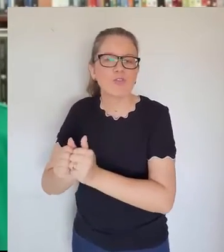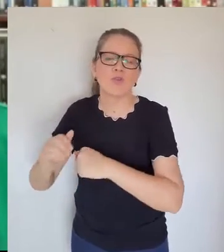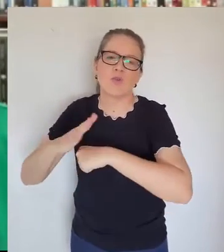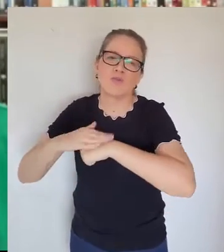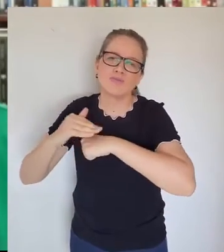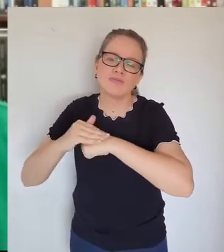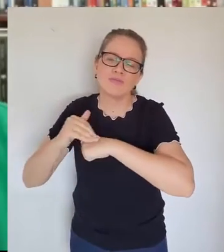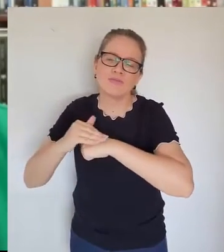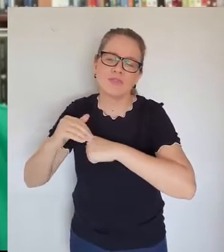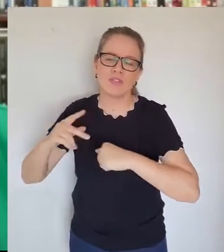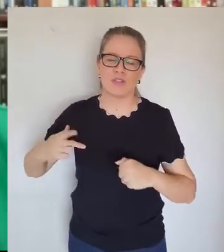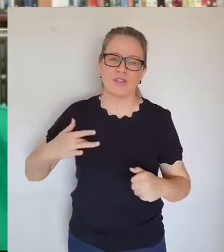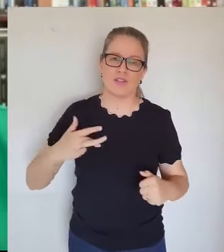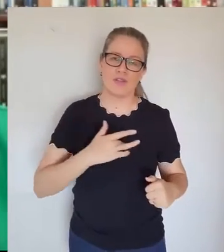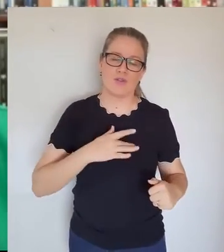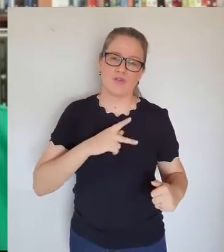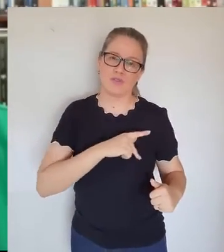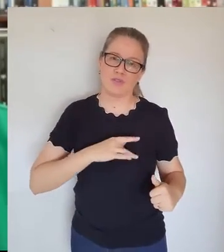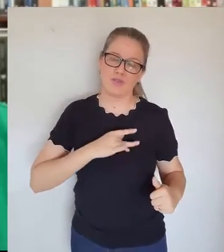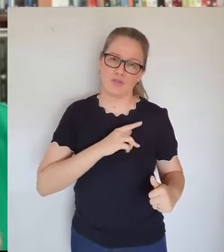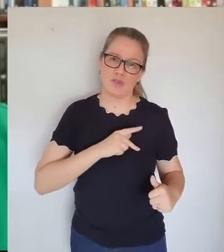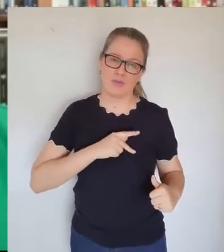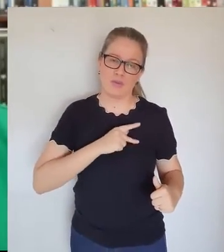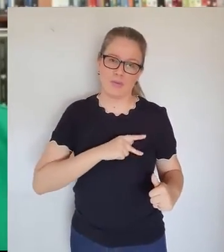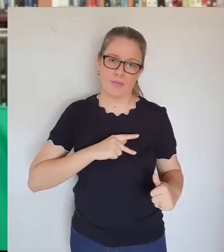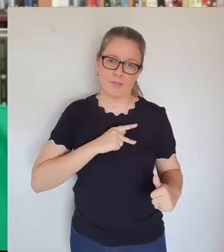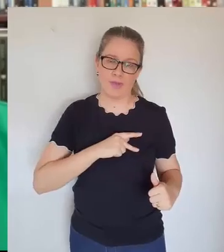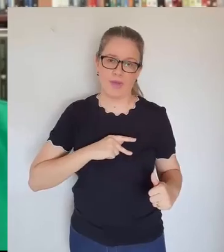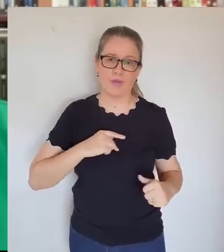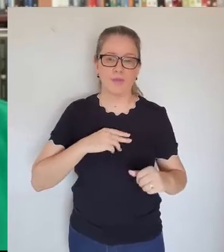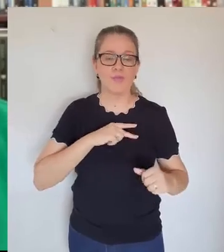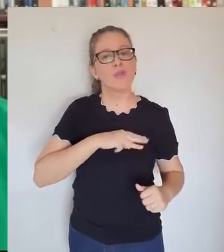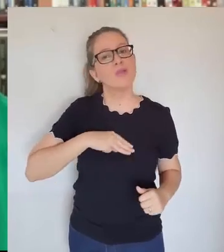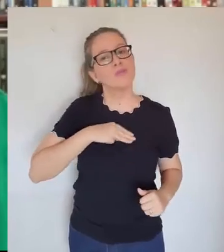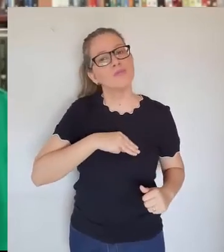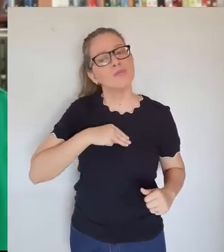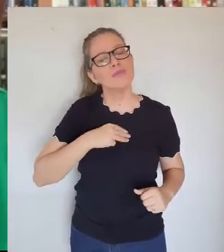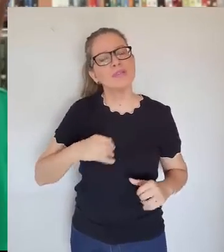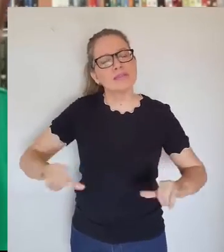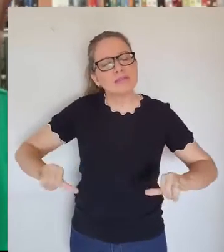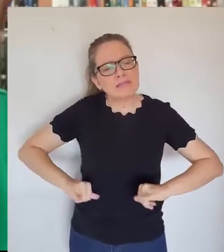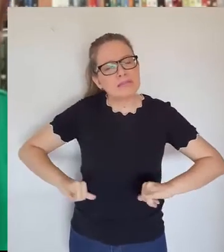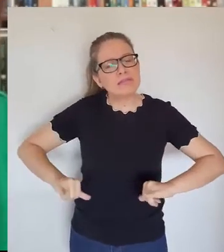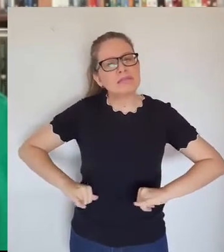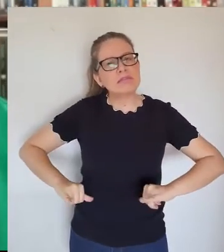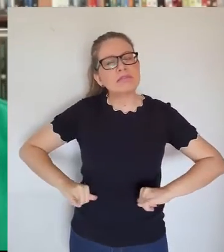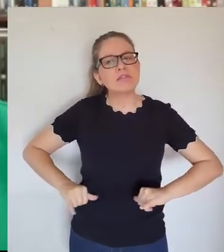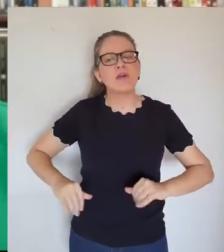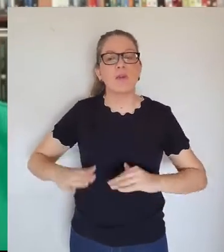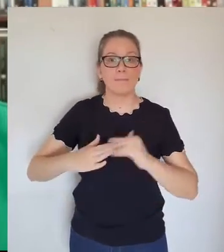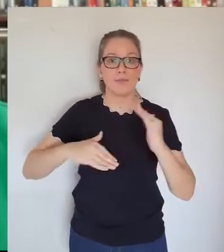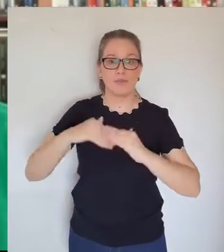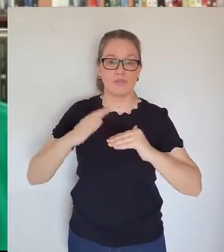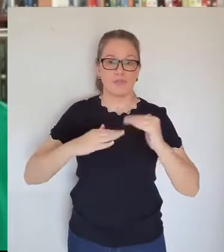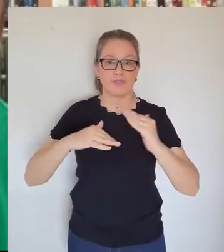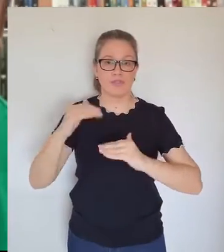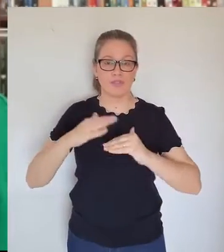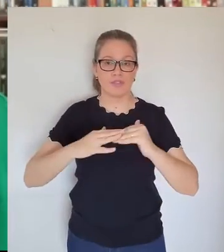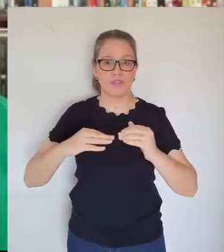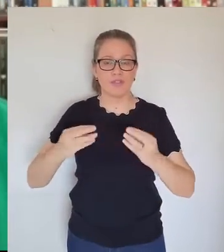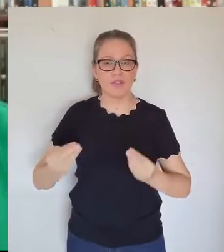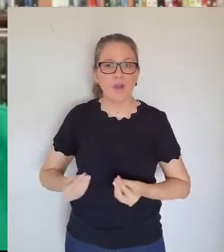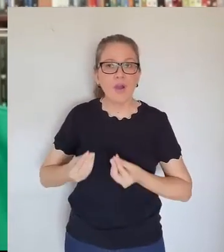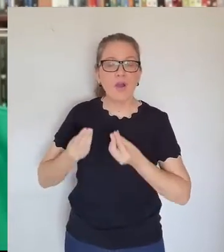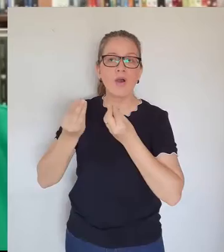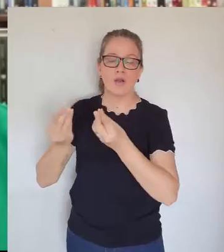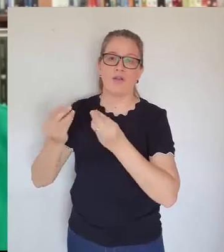inclusive cuidando da saúde de Paulo. Um ministério absolutamente sacrificial, colocou a profissão dele